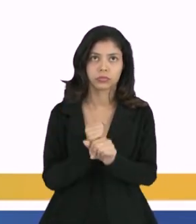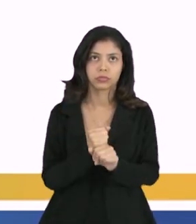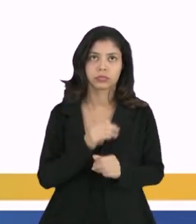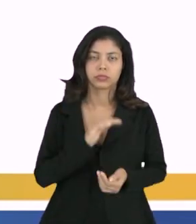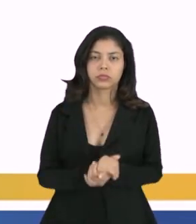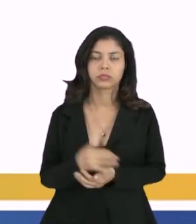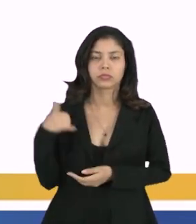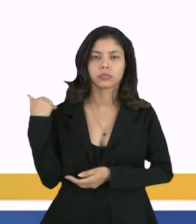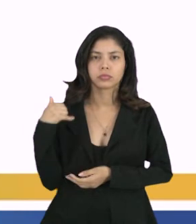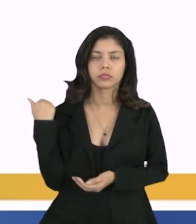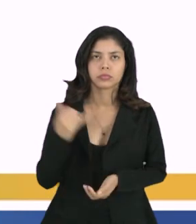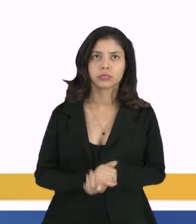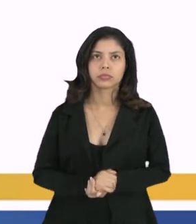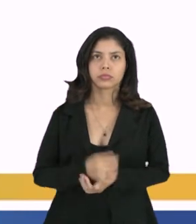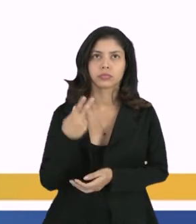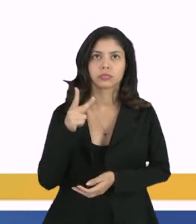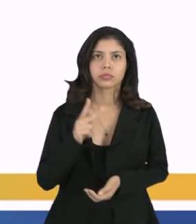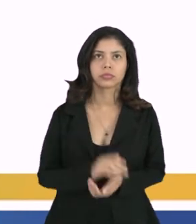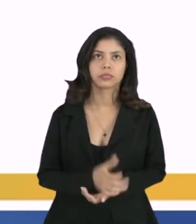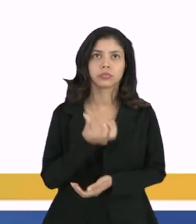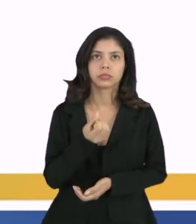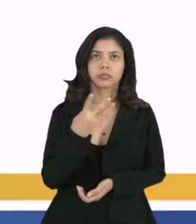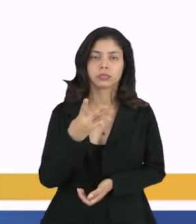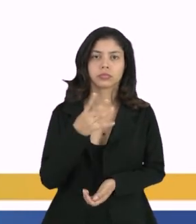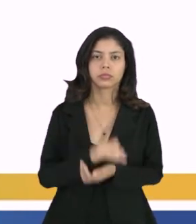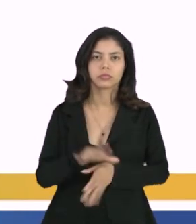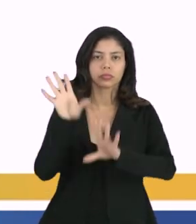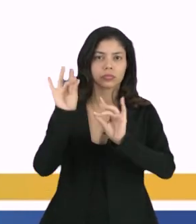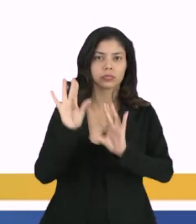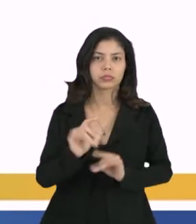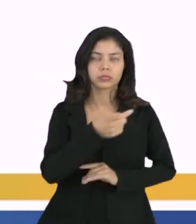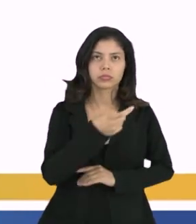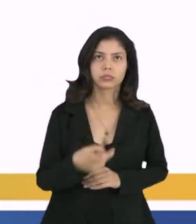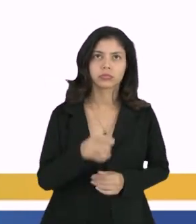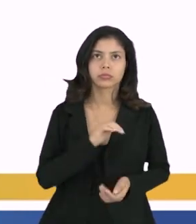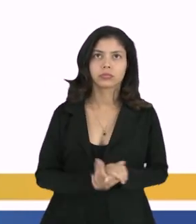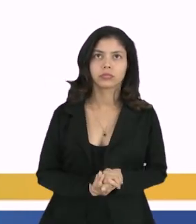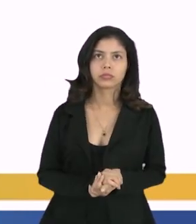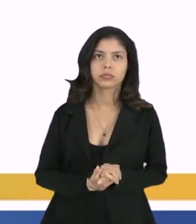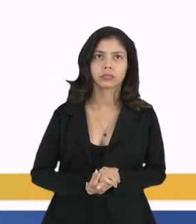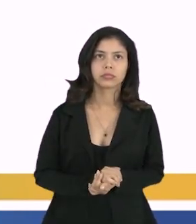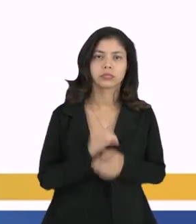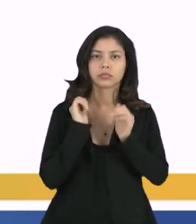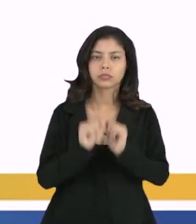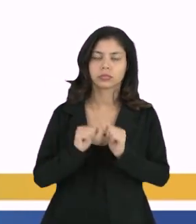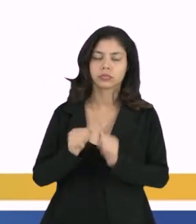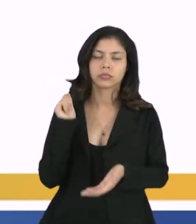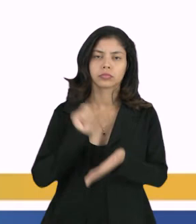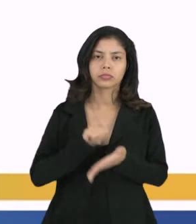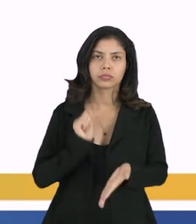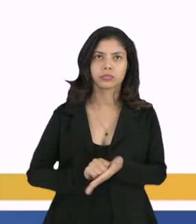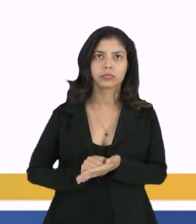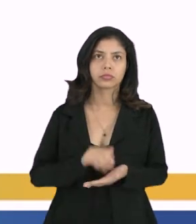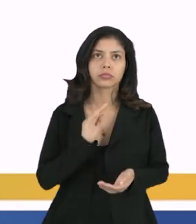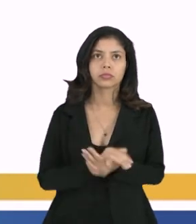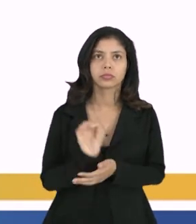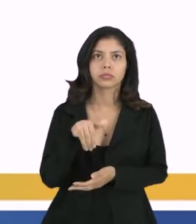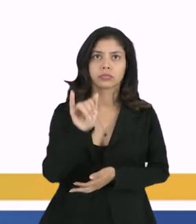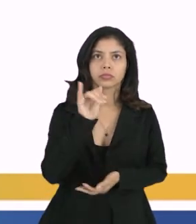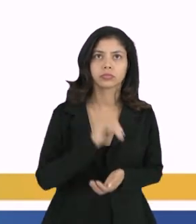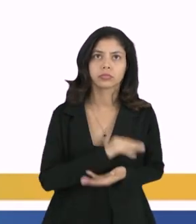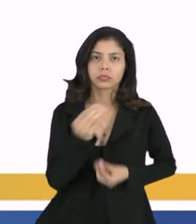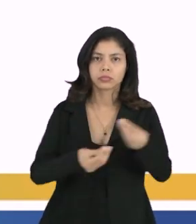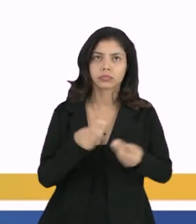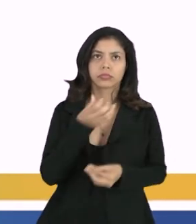deles é 64. Então, para cada valor de x que é atribuído, podemos escrever o valor de y como